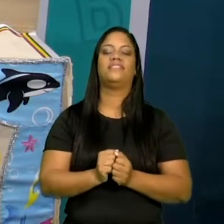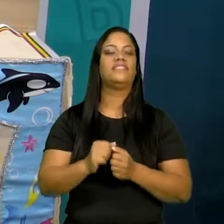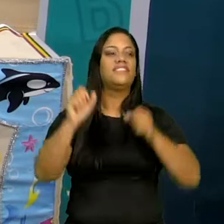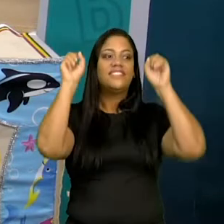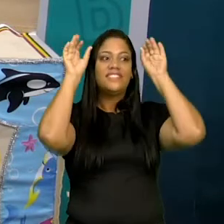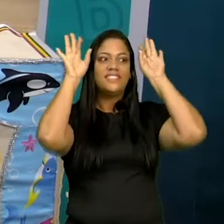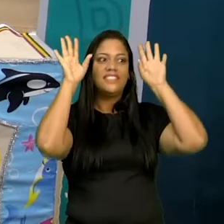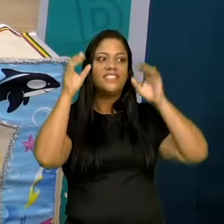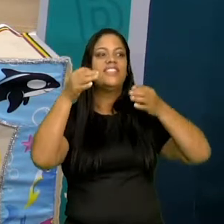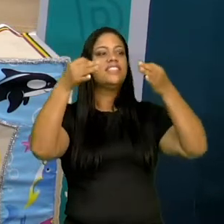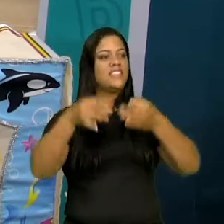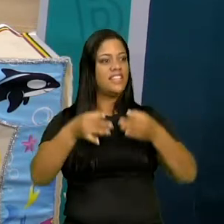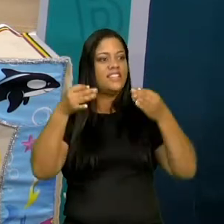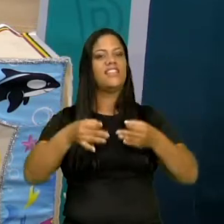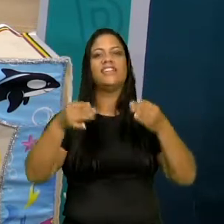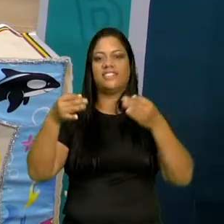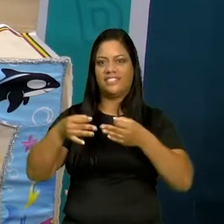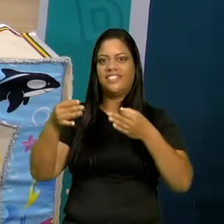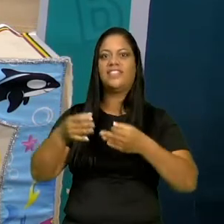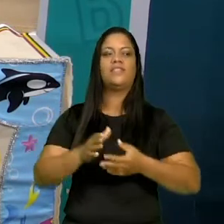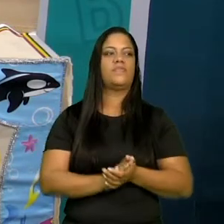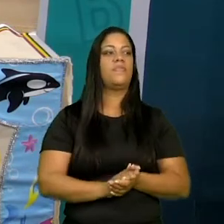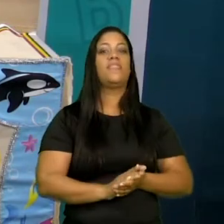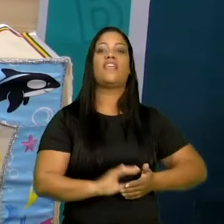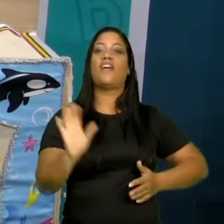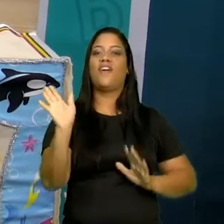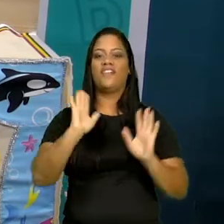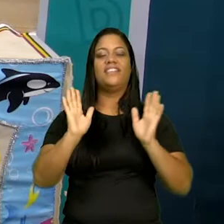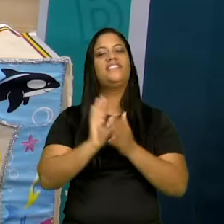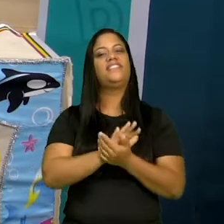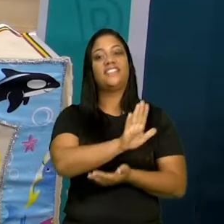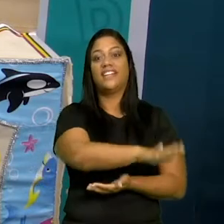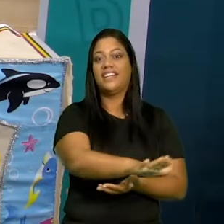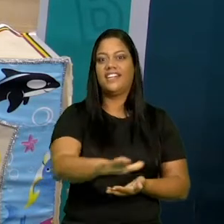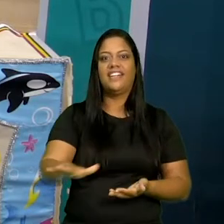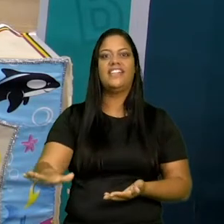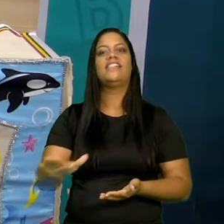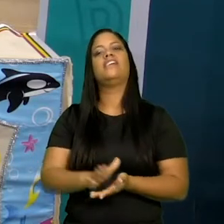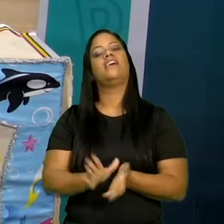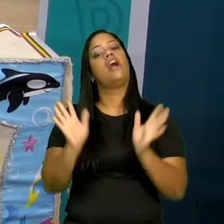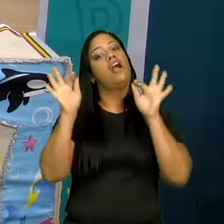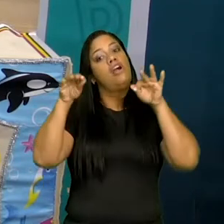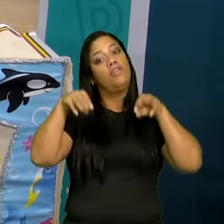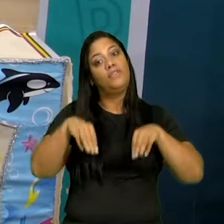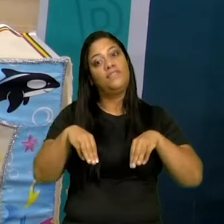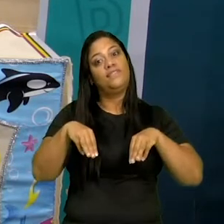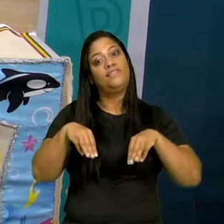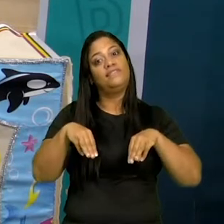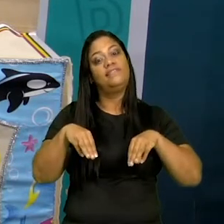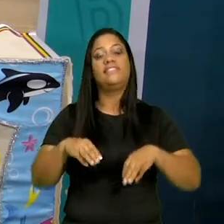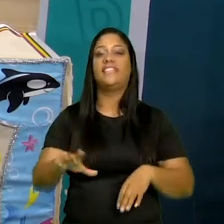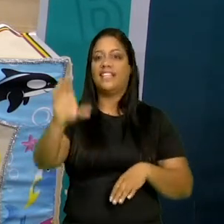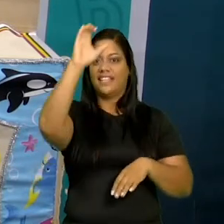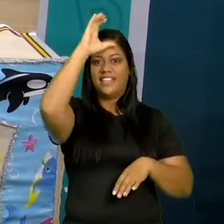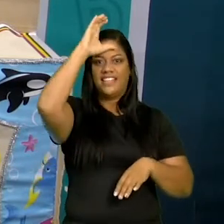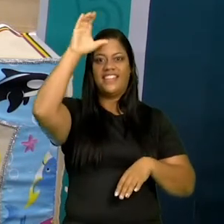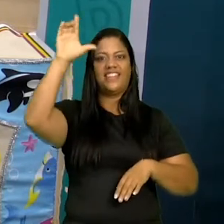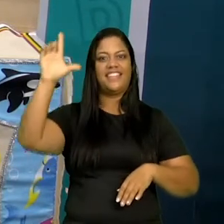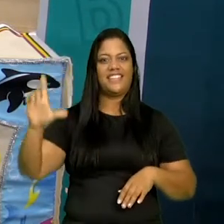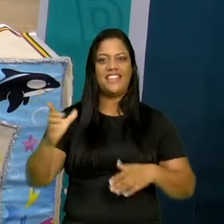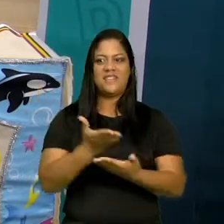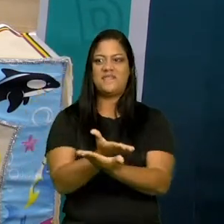leiturinha? Certo, então, ó, criança, a nossa história tá chegando ao fim. E tia Lê deixa